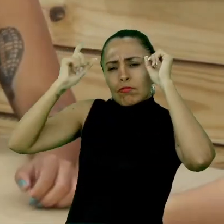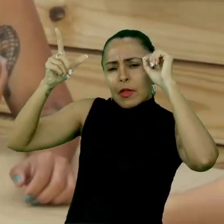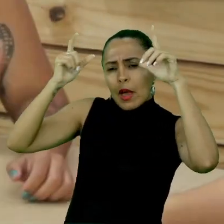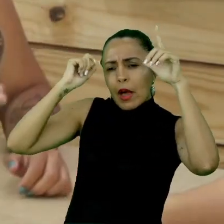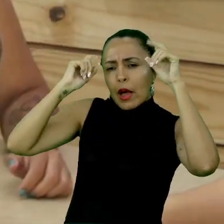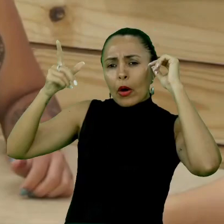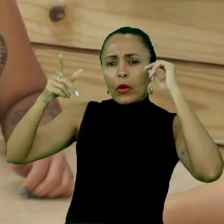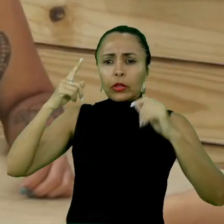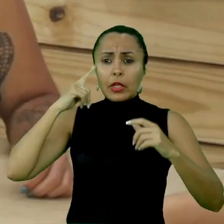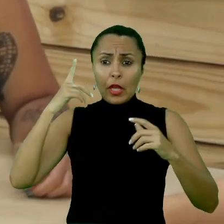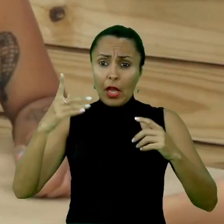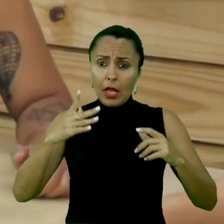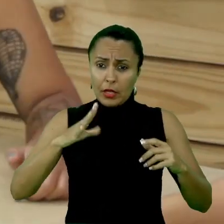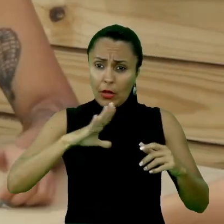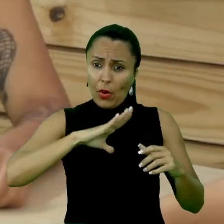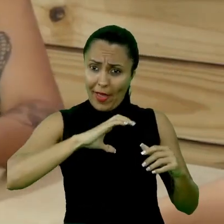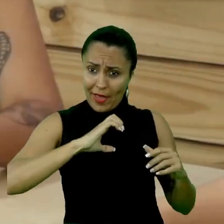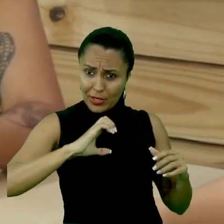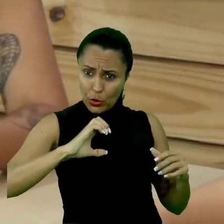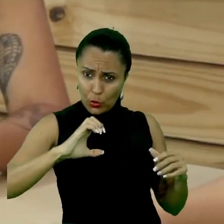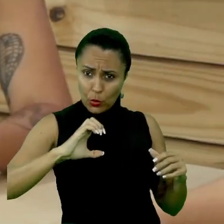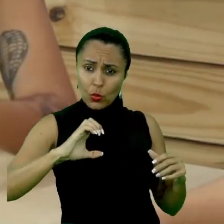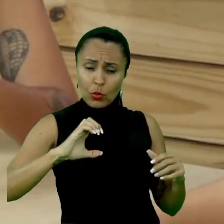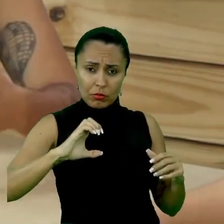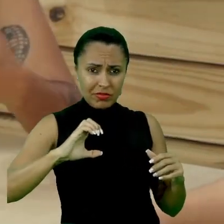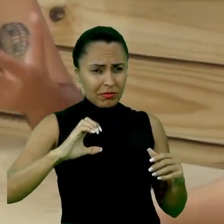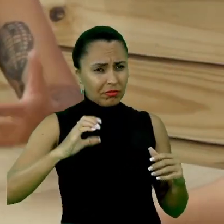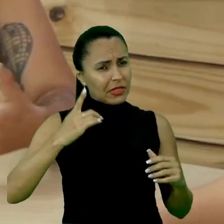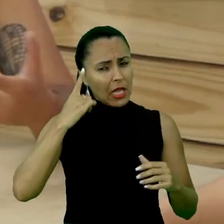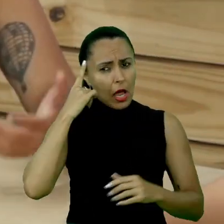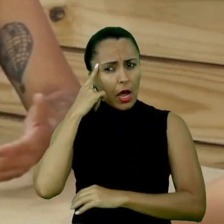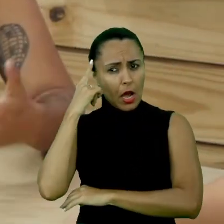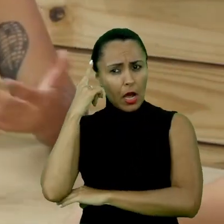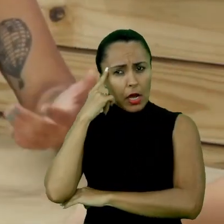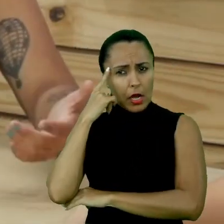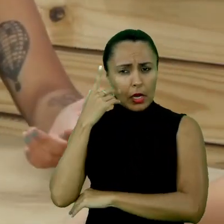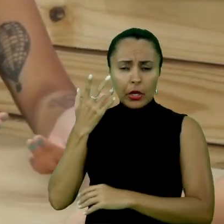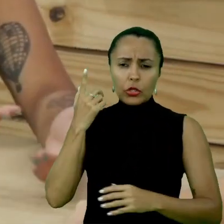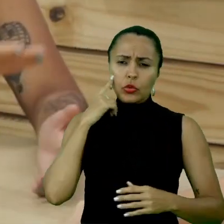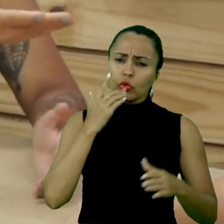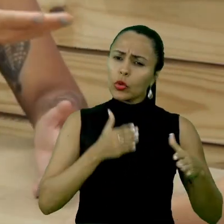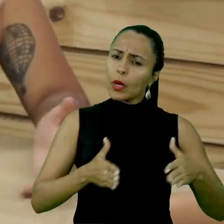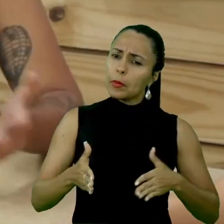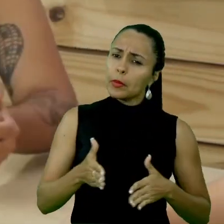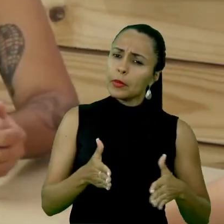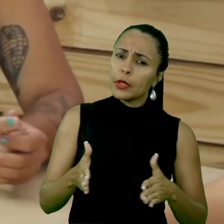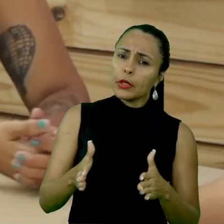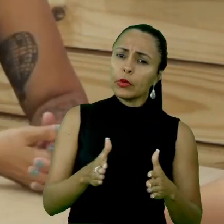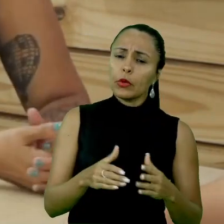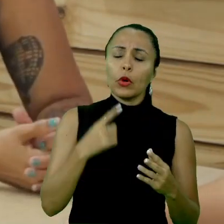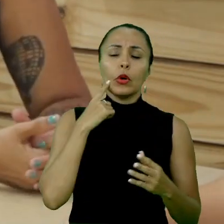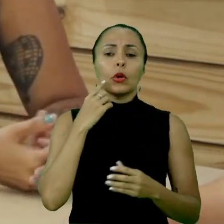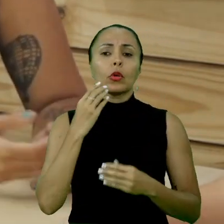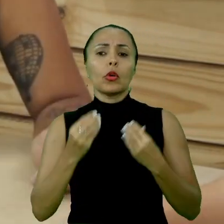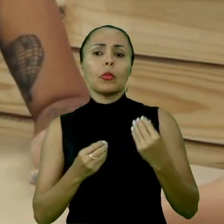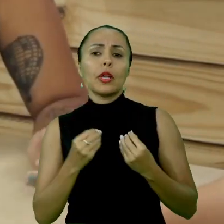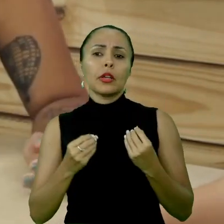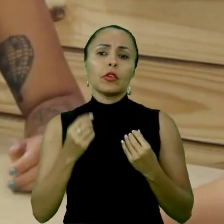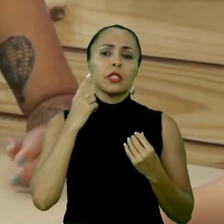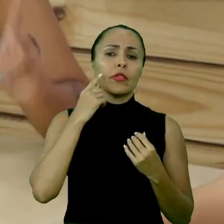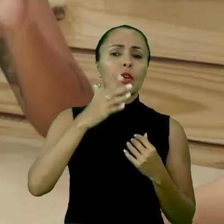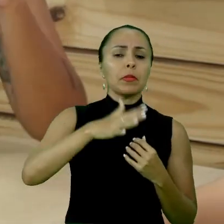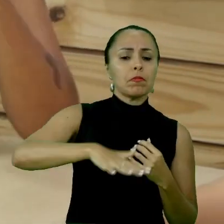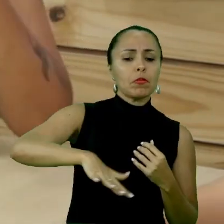que isso é ético? Eu parar a pensar sobre os seus caminhos, sobre, tipo... Como é que você vai para os espaços,